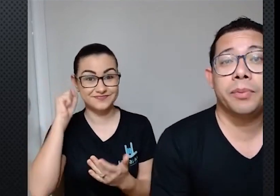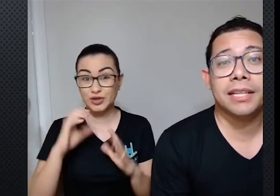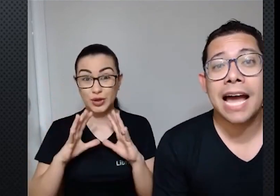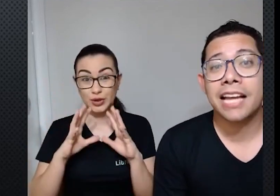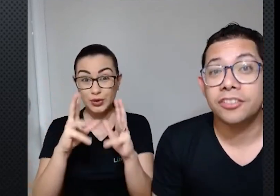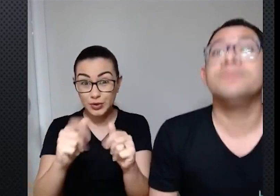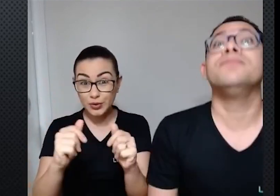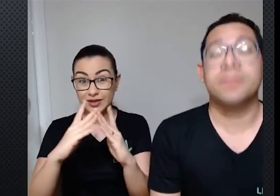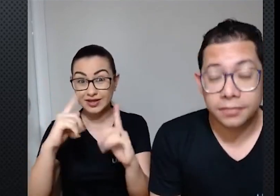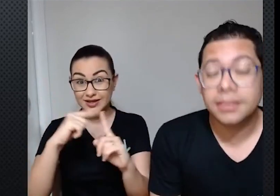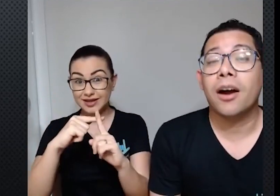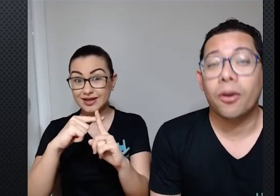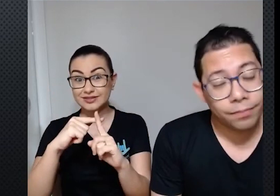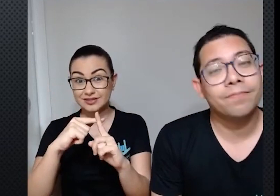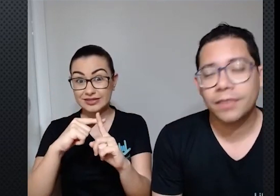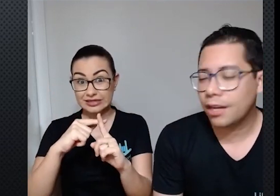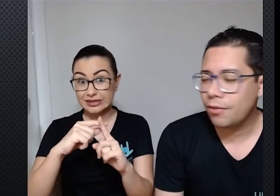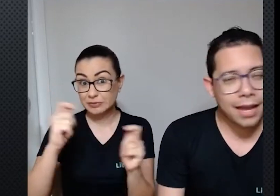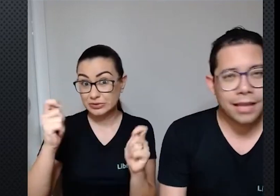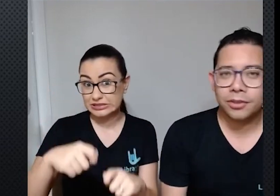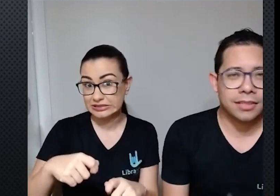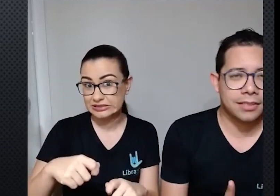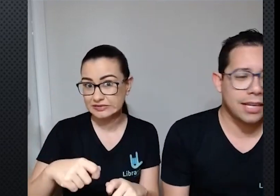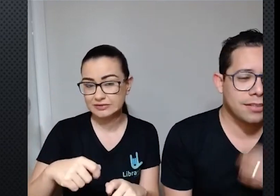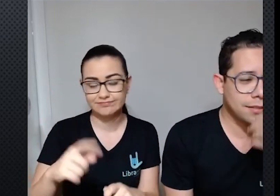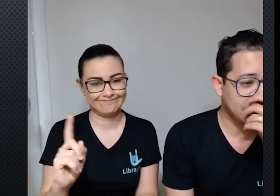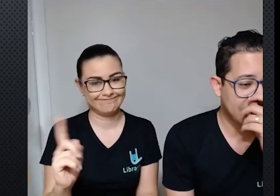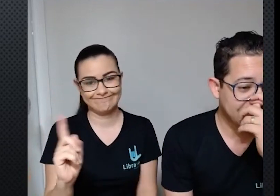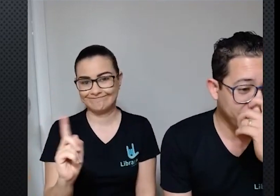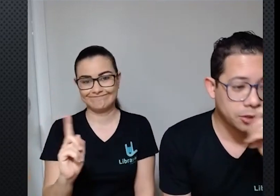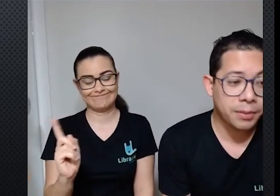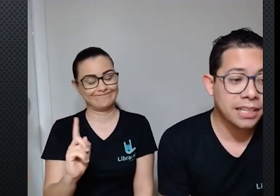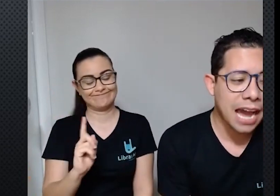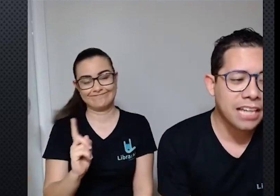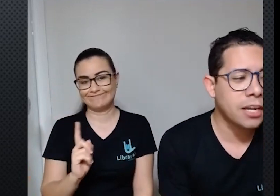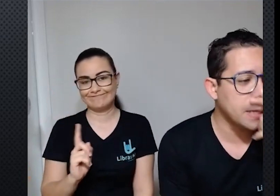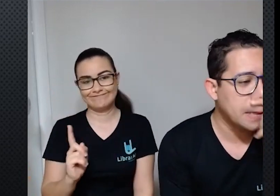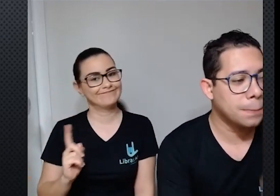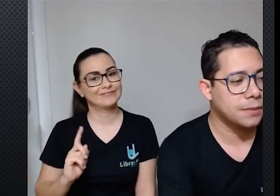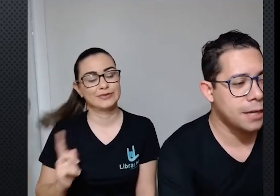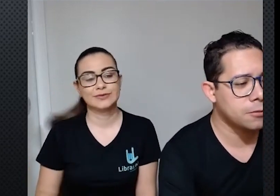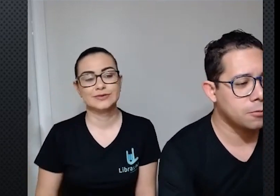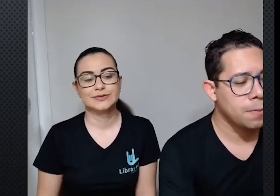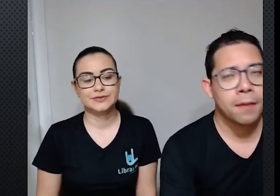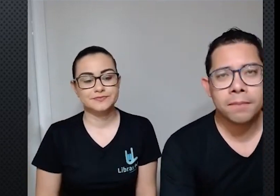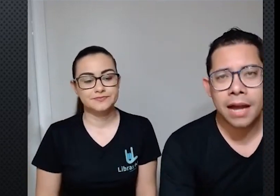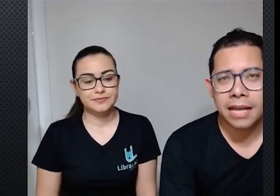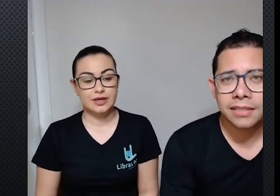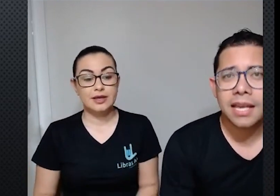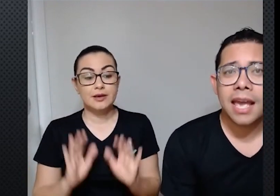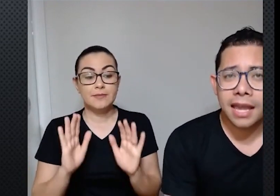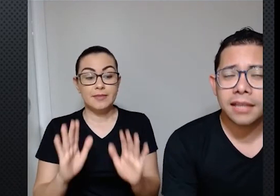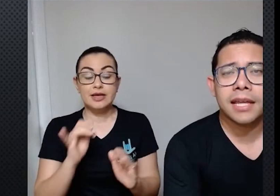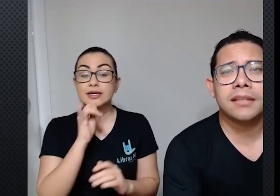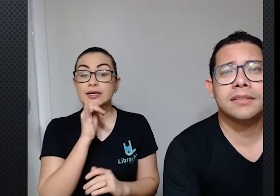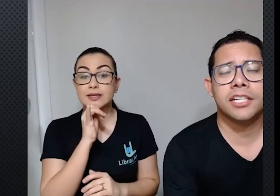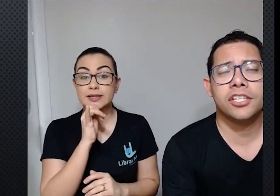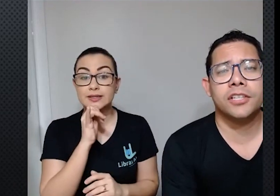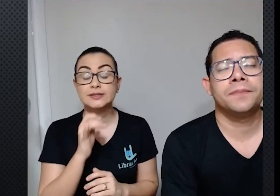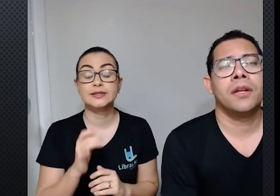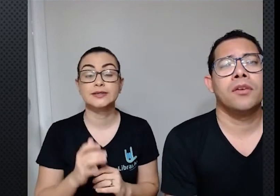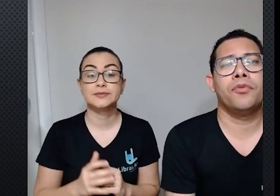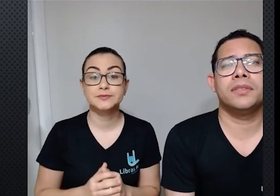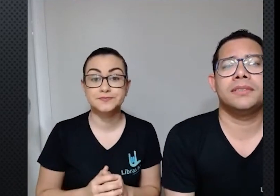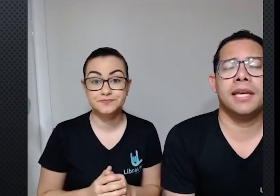essa possibilidade? Não, não é todas as igrejas que têm essa possibilidade aí, certo? Mas é